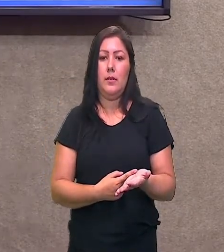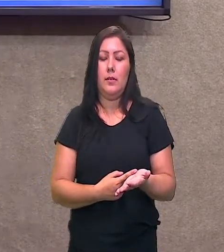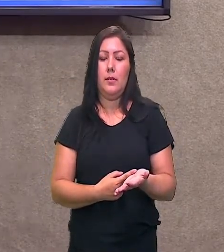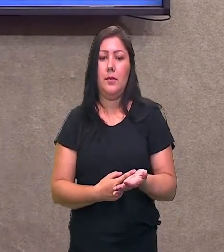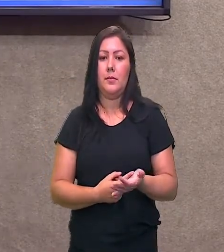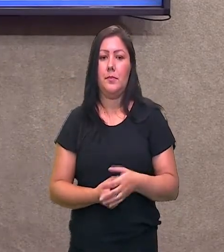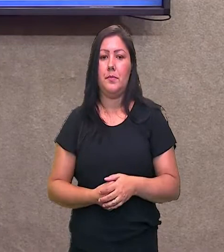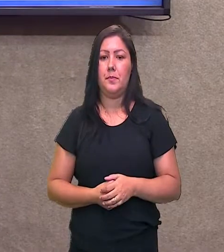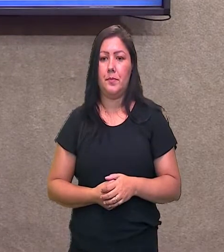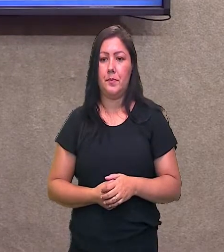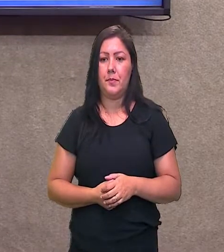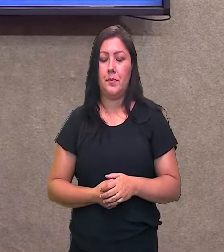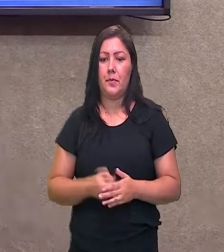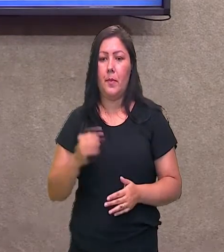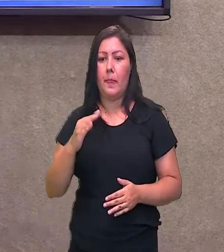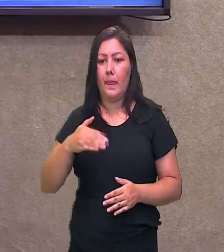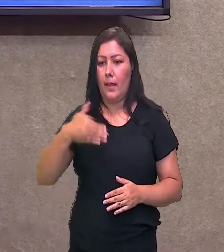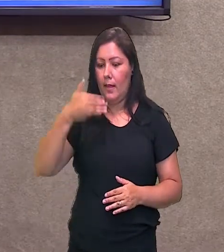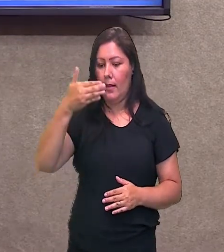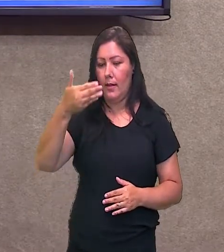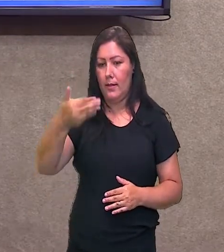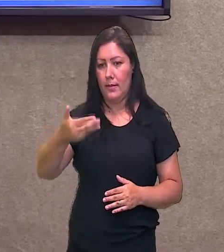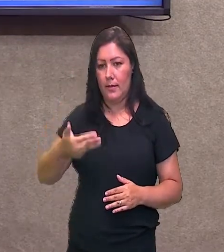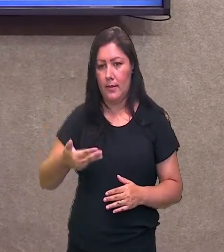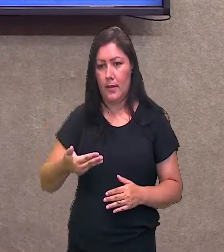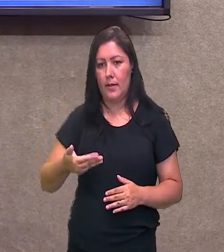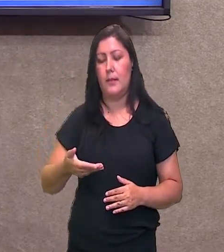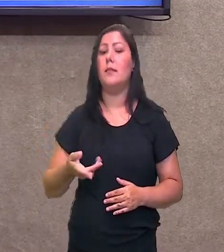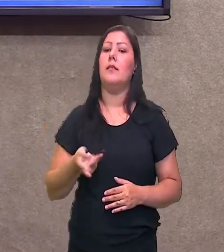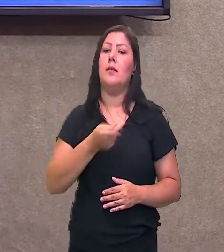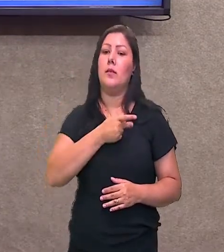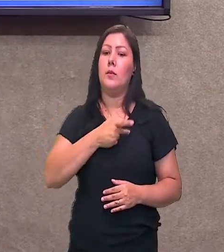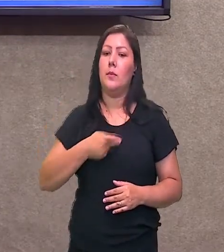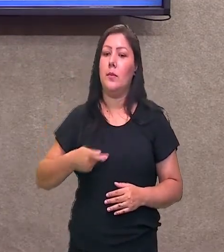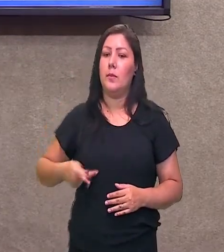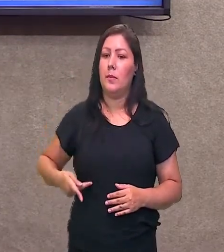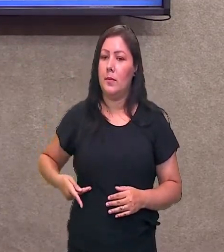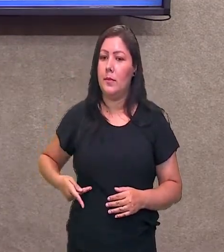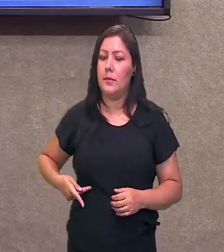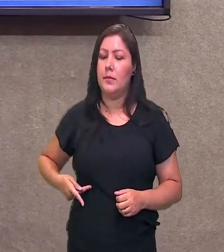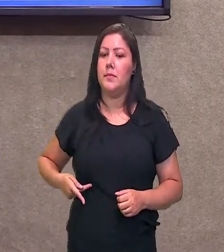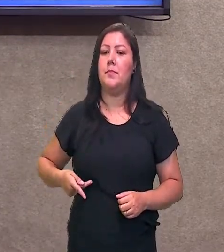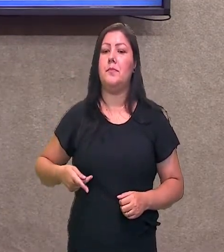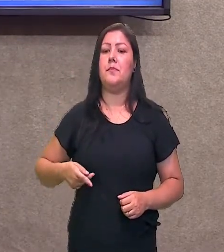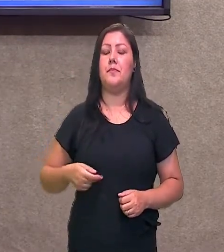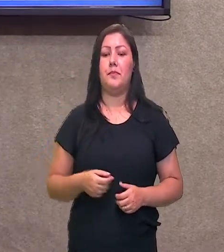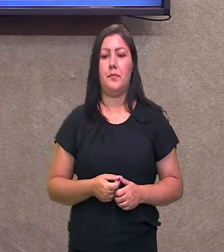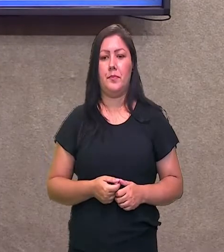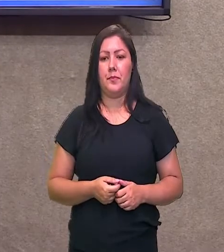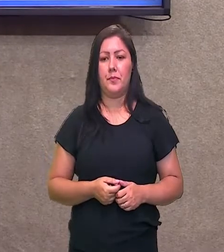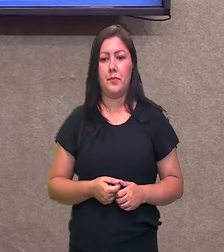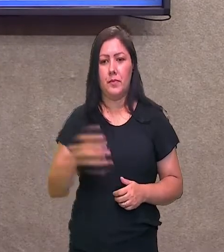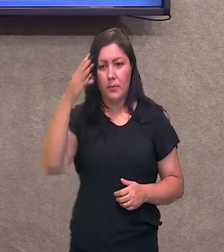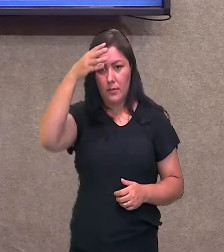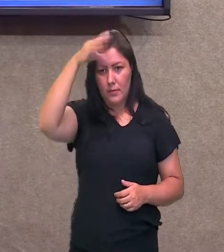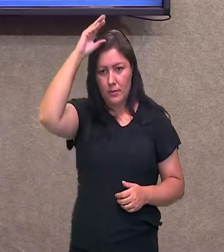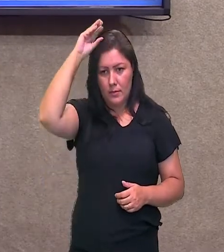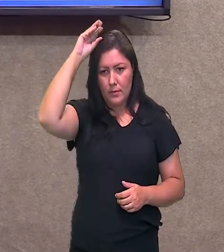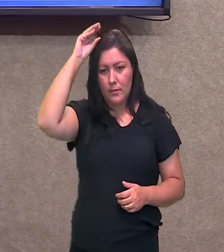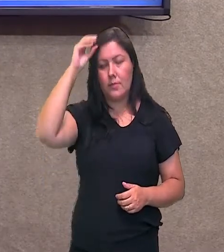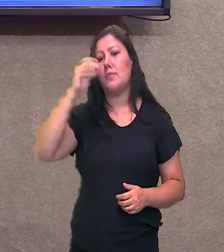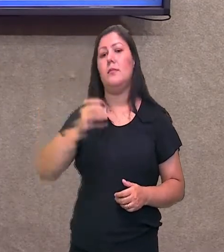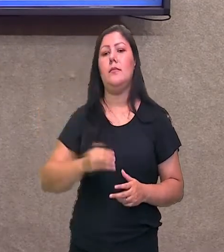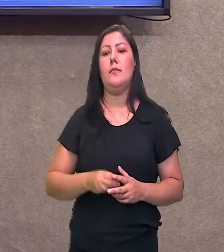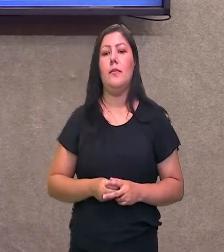Depois do Obama, o que veio depois, Donald Trump, ele retirou os Estados Unidos